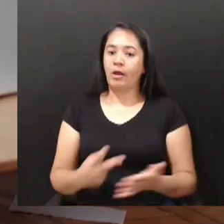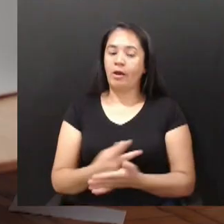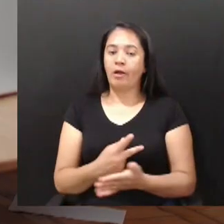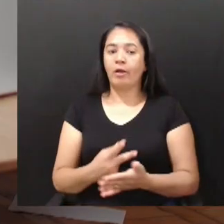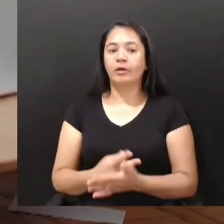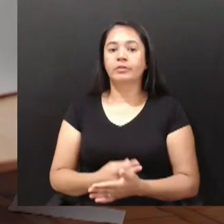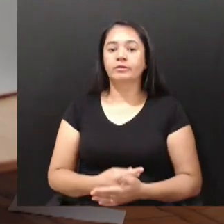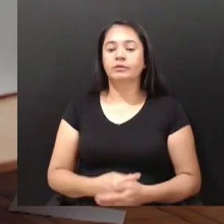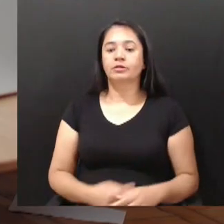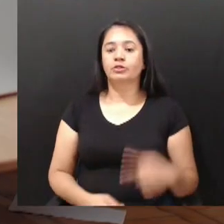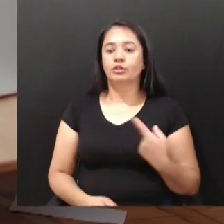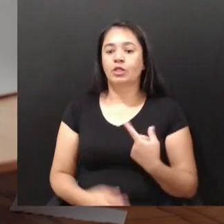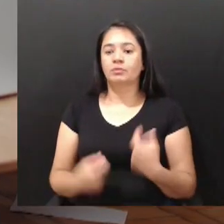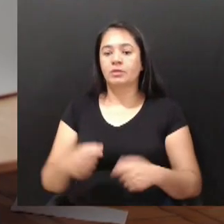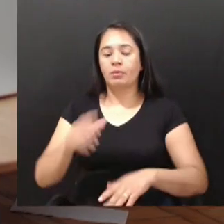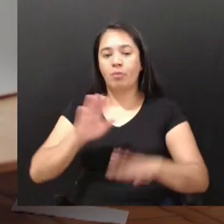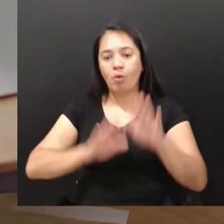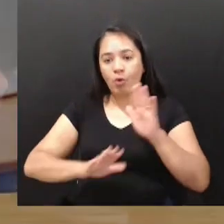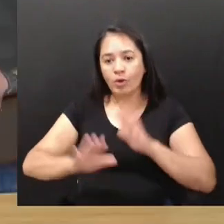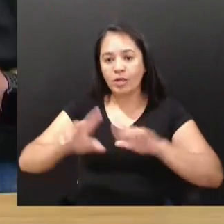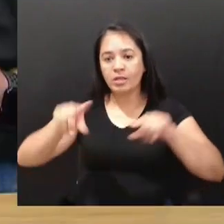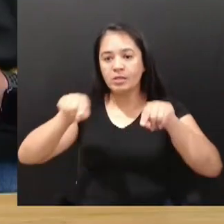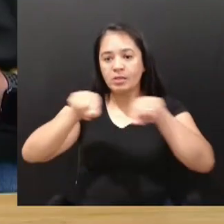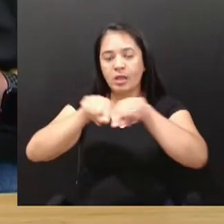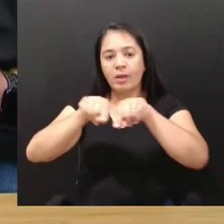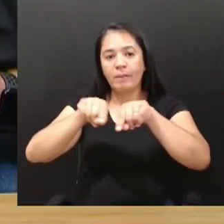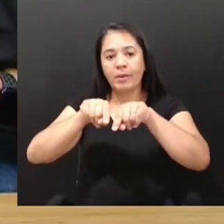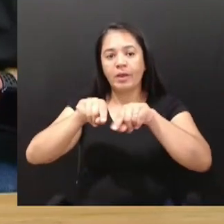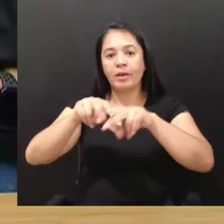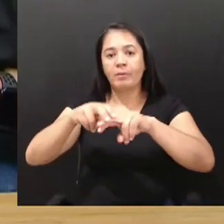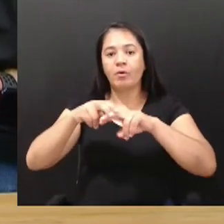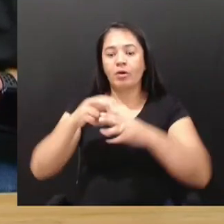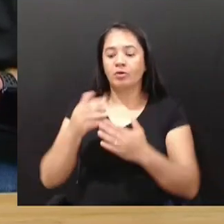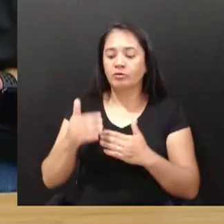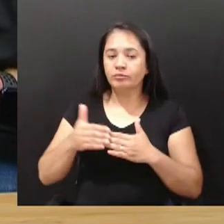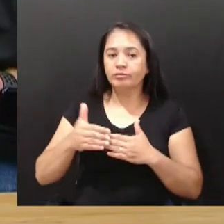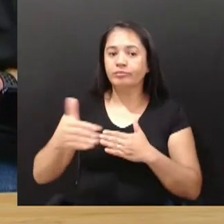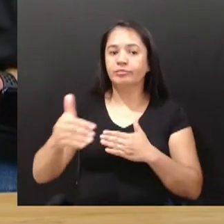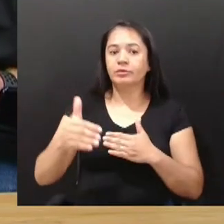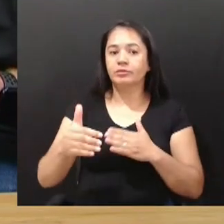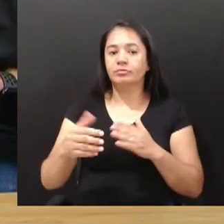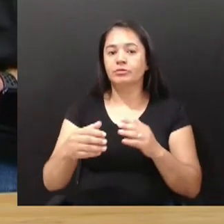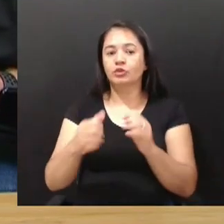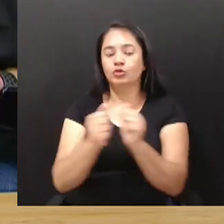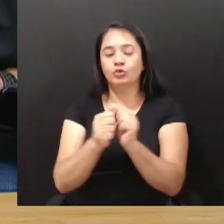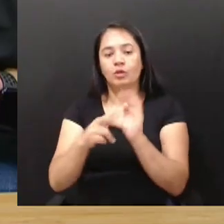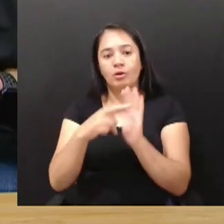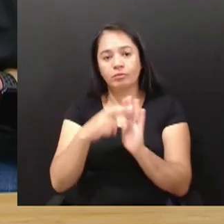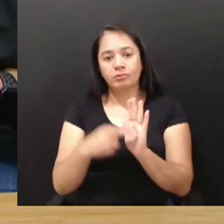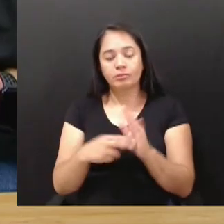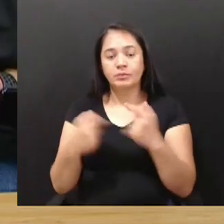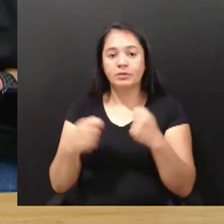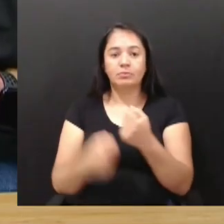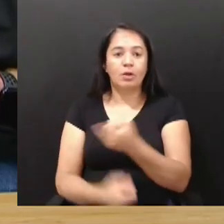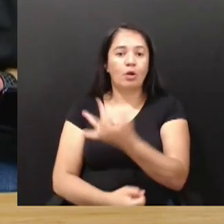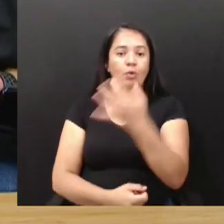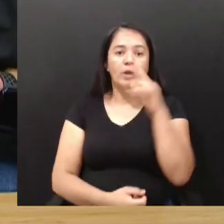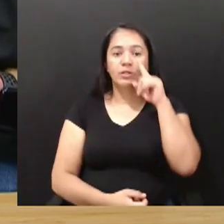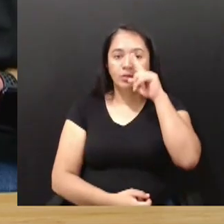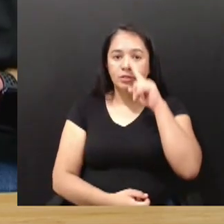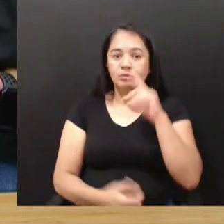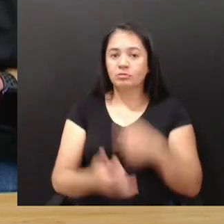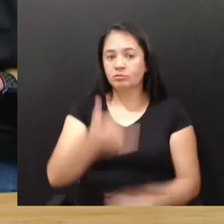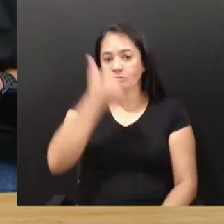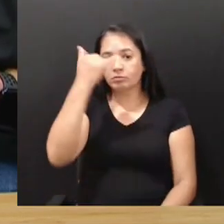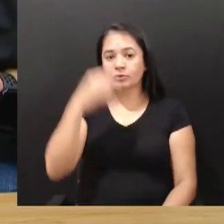pouco de cuidado também, até por isso do adiamento com a regulamentação. A gente precisa entender quais são os riscos de fraude que a gente tem e como que o